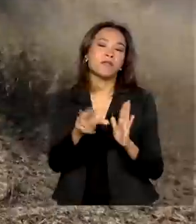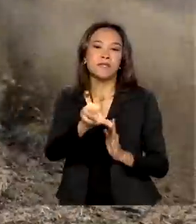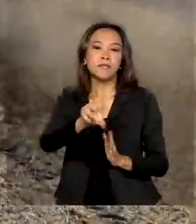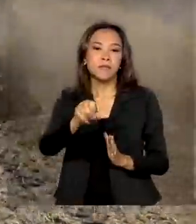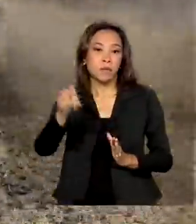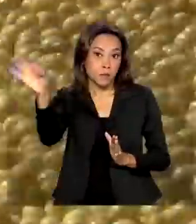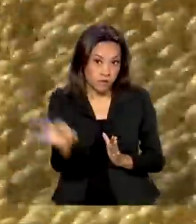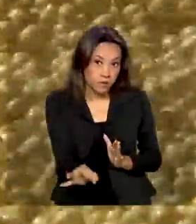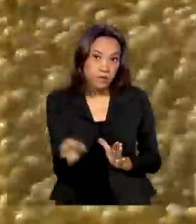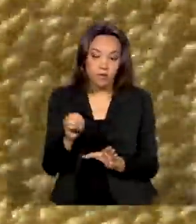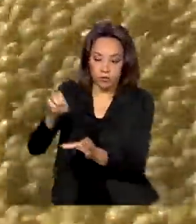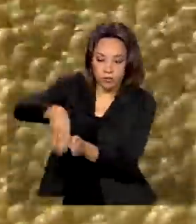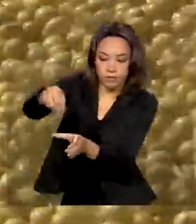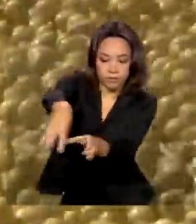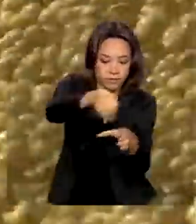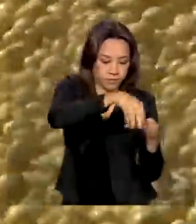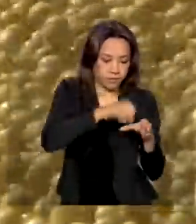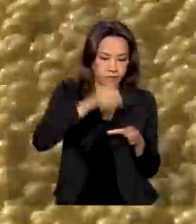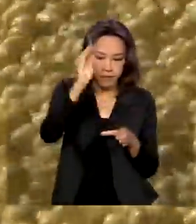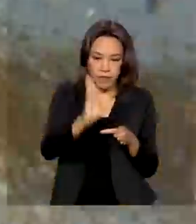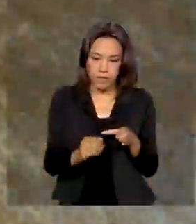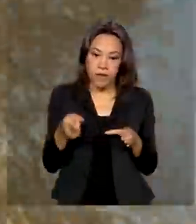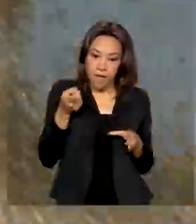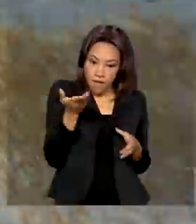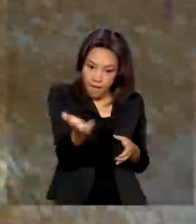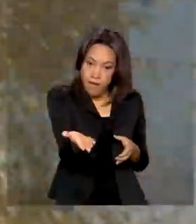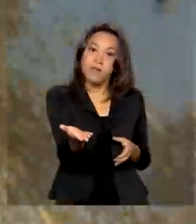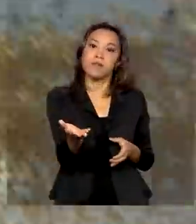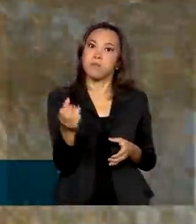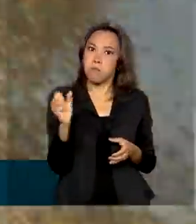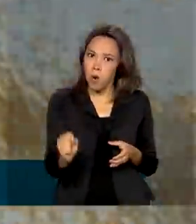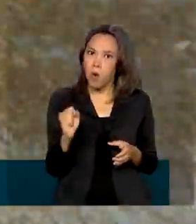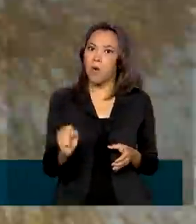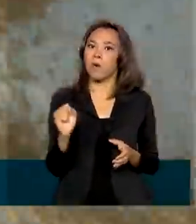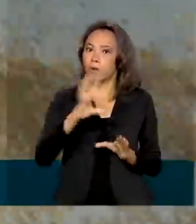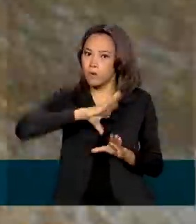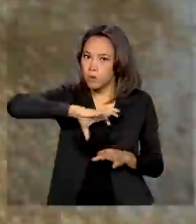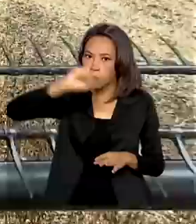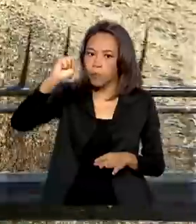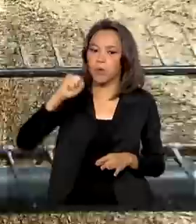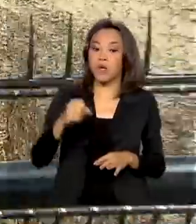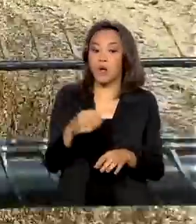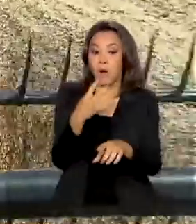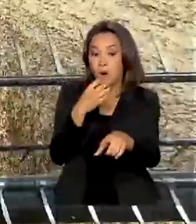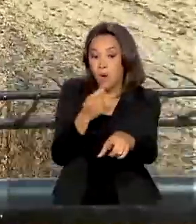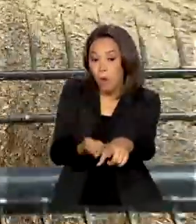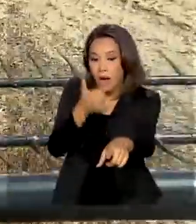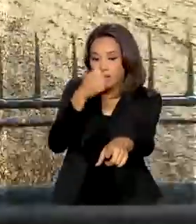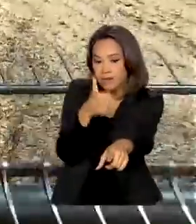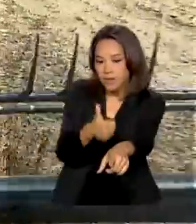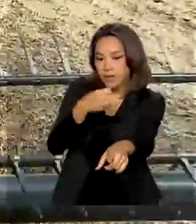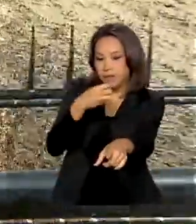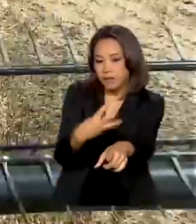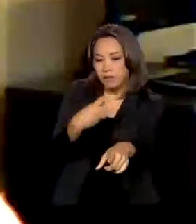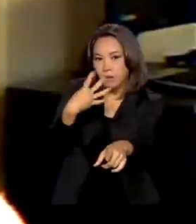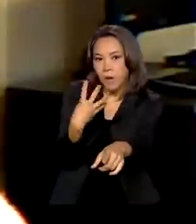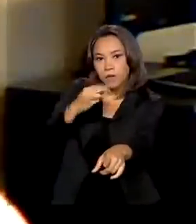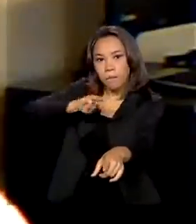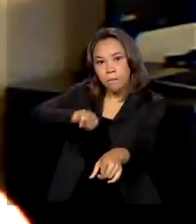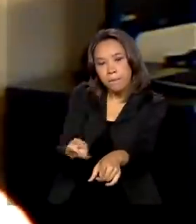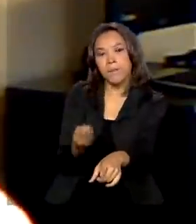colheita de grãos no país a produção da oleaginosa pode atingir quase 134 milhões de